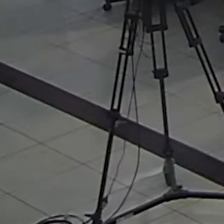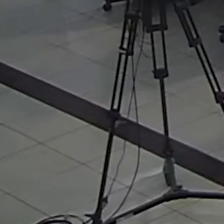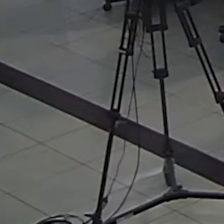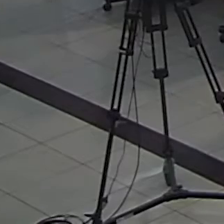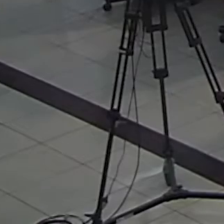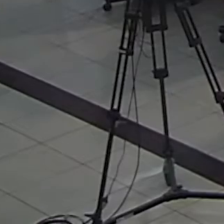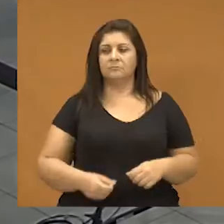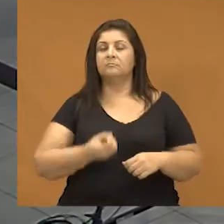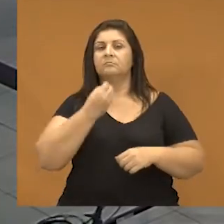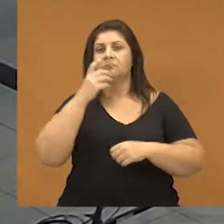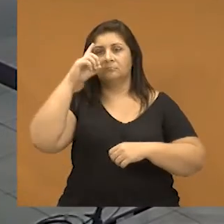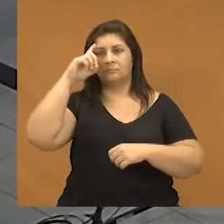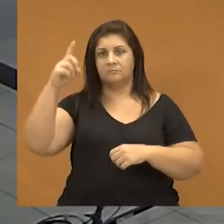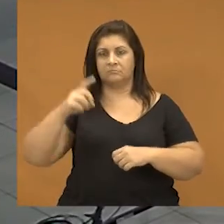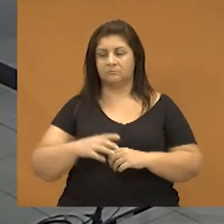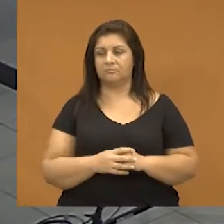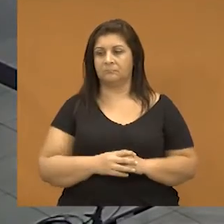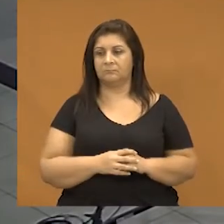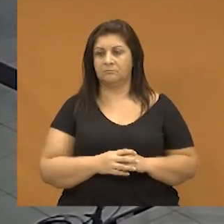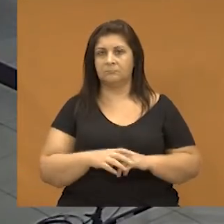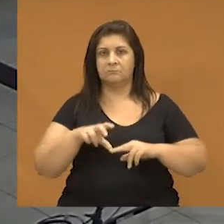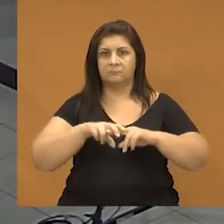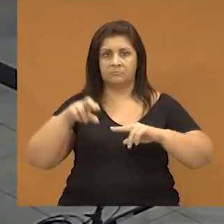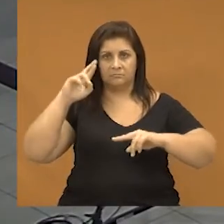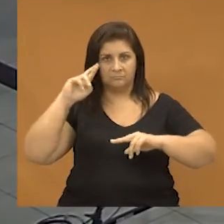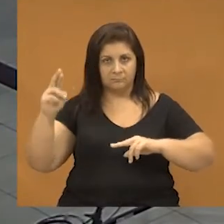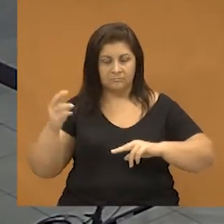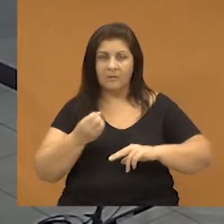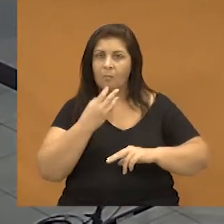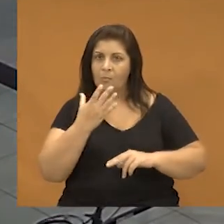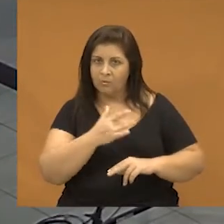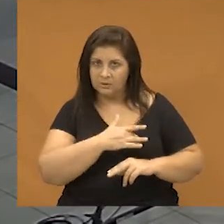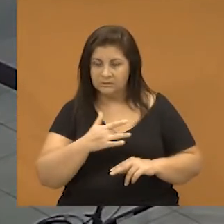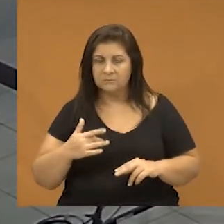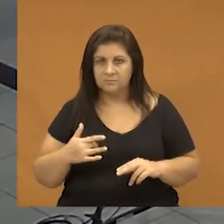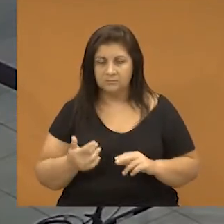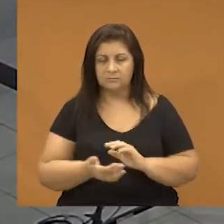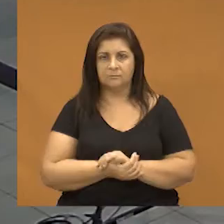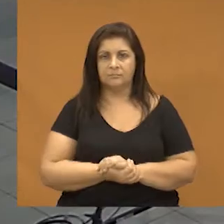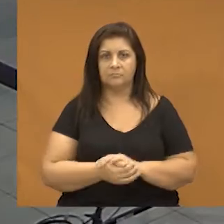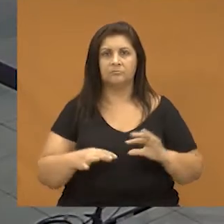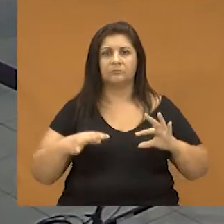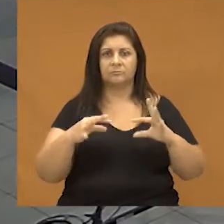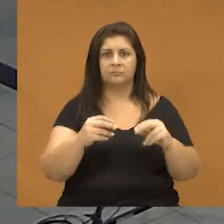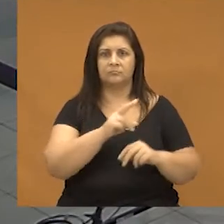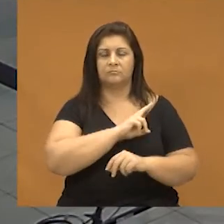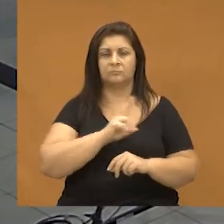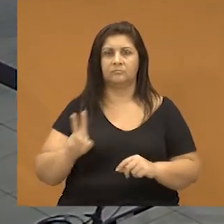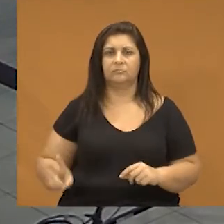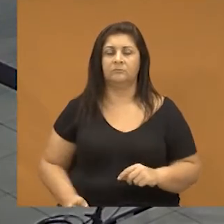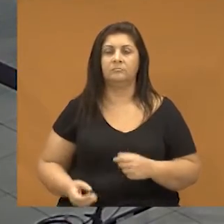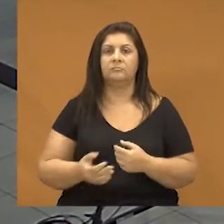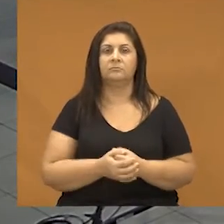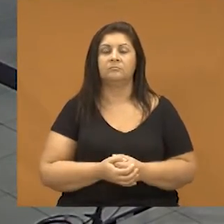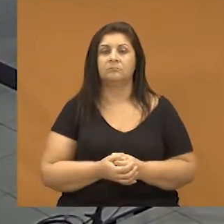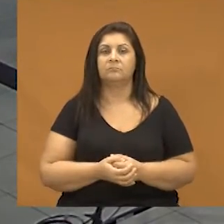Bom dia à mesa, senhor presidente Abner. Boa recuperação para você, todos os nobres vereadores. Quero